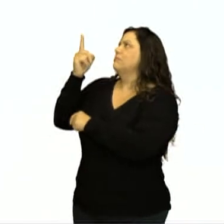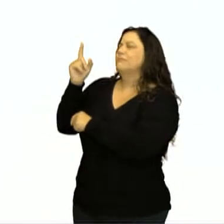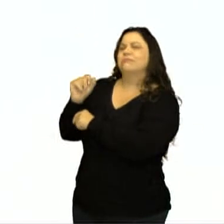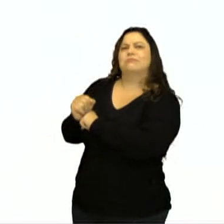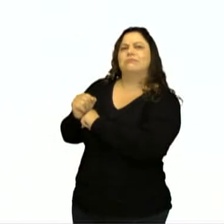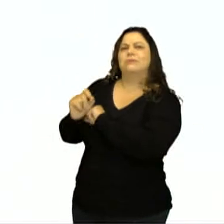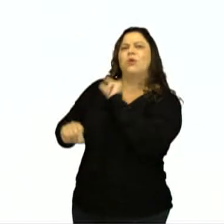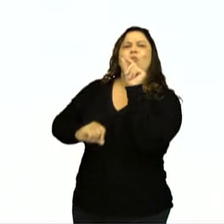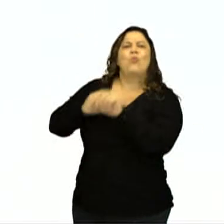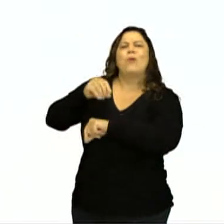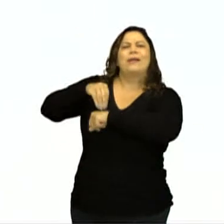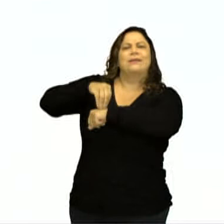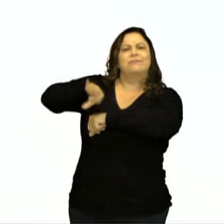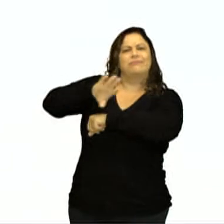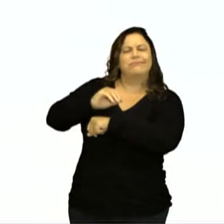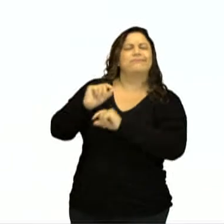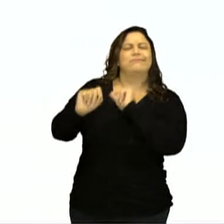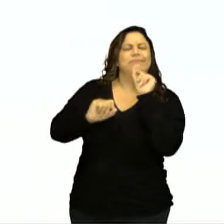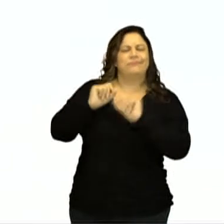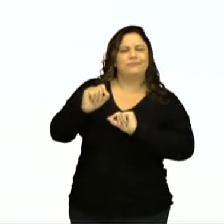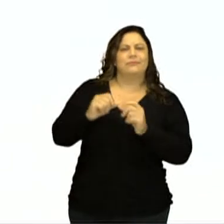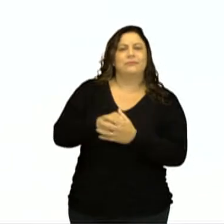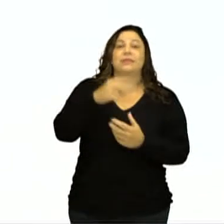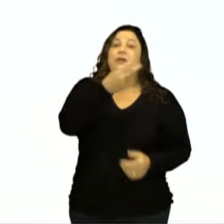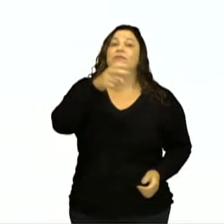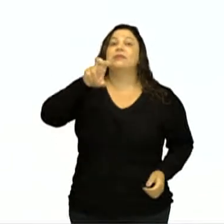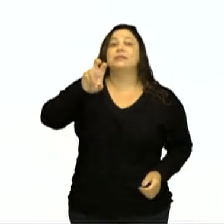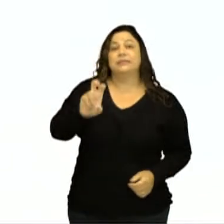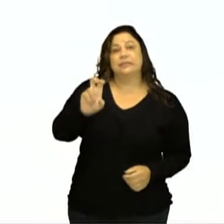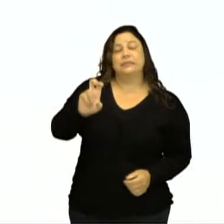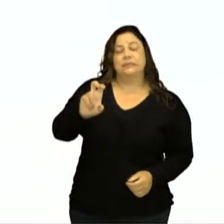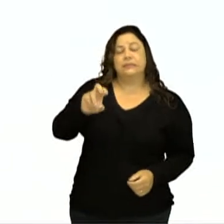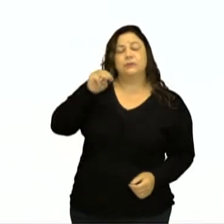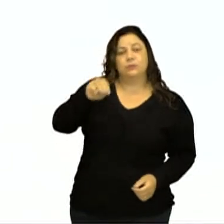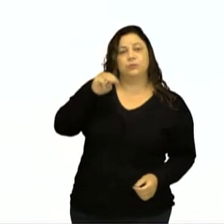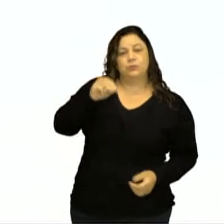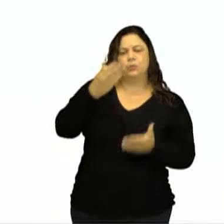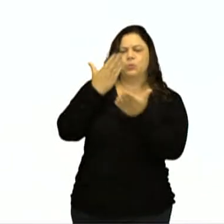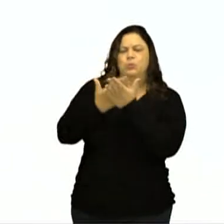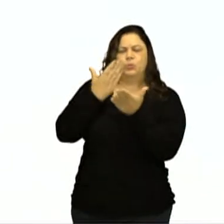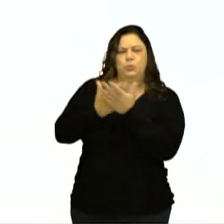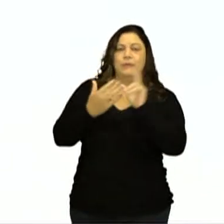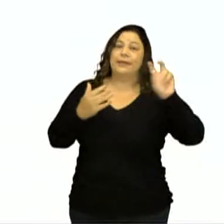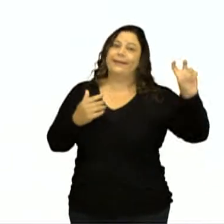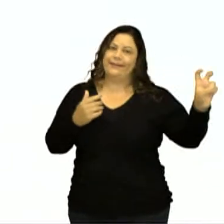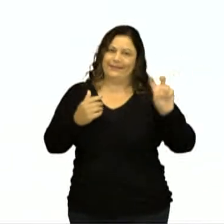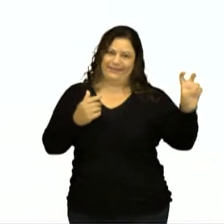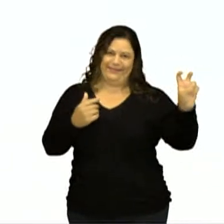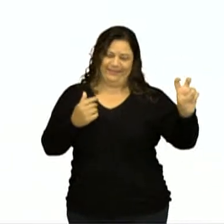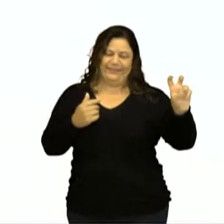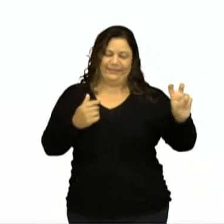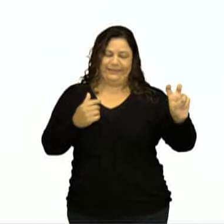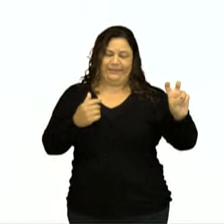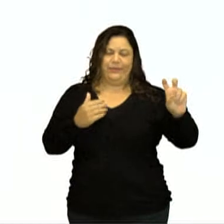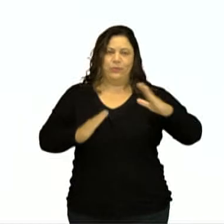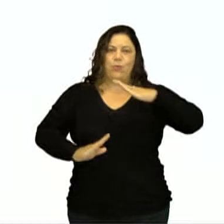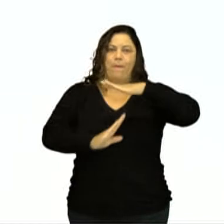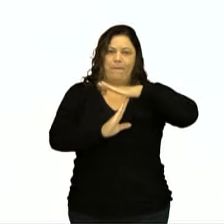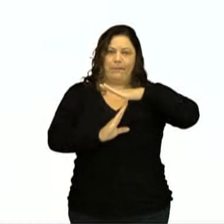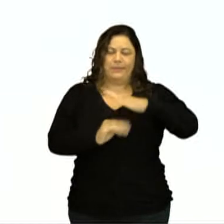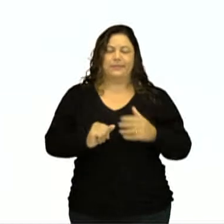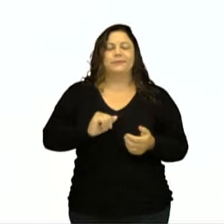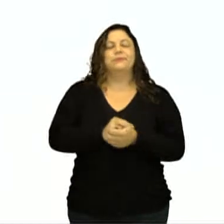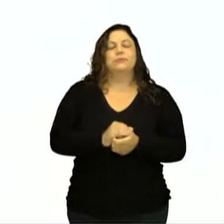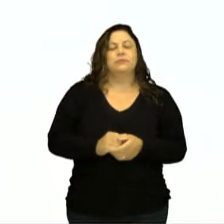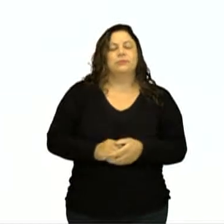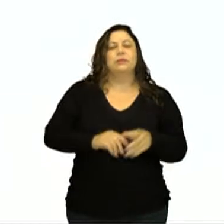Ele sugere que a gente faça 25 minutos de estudo e 5 minutos de pausa. Daí você